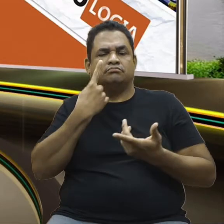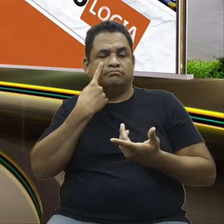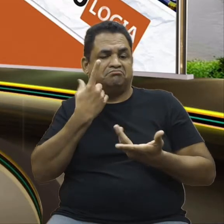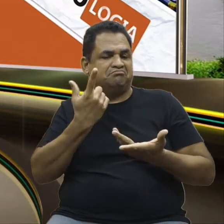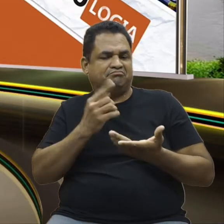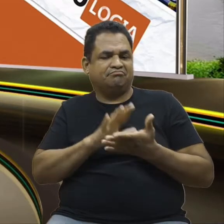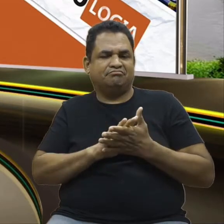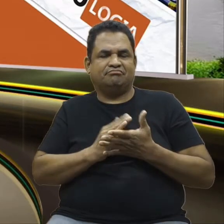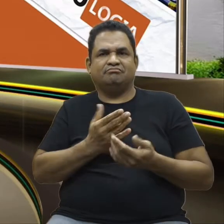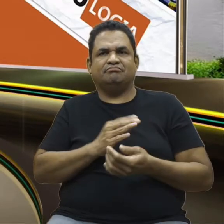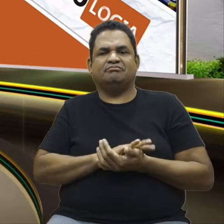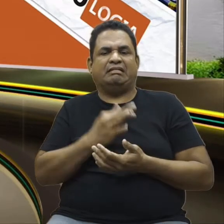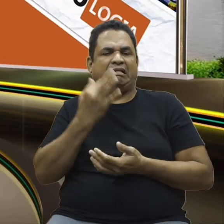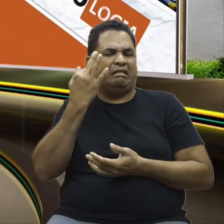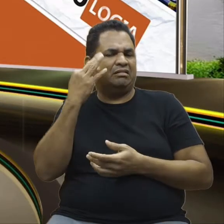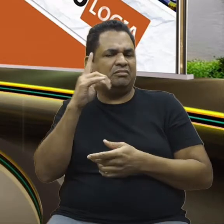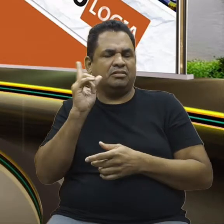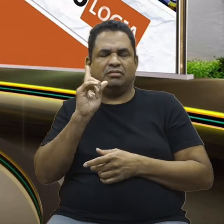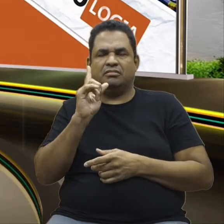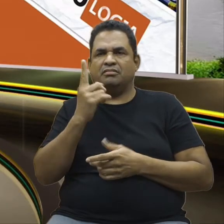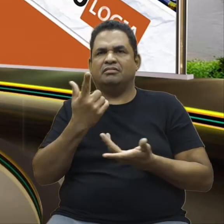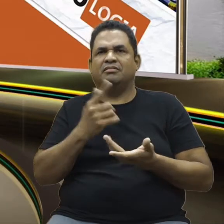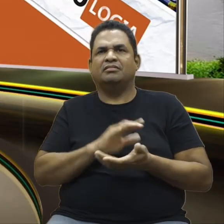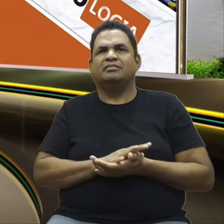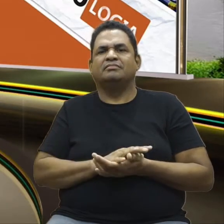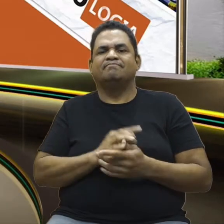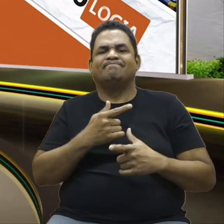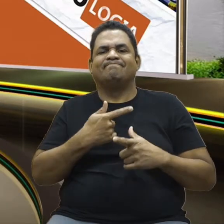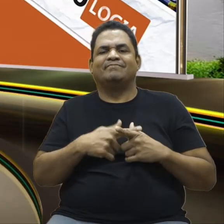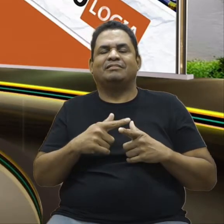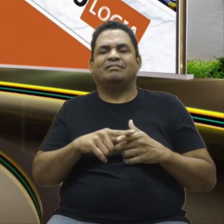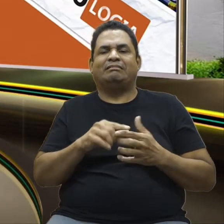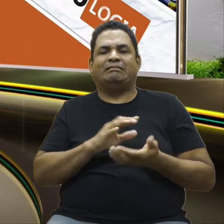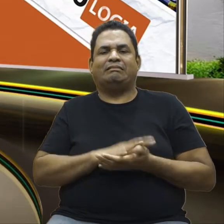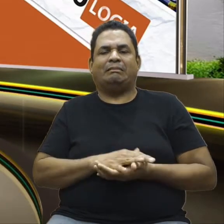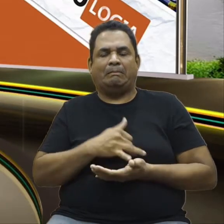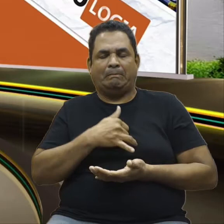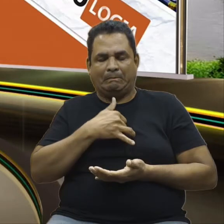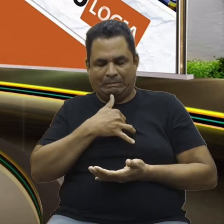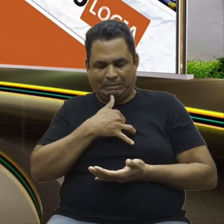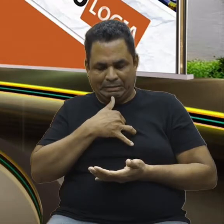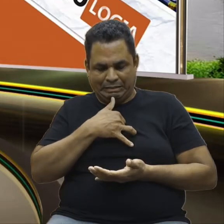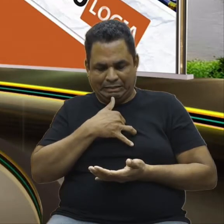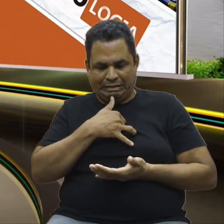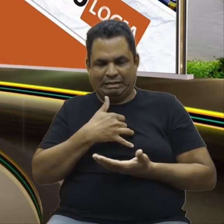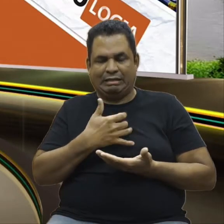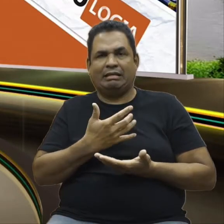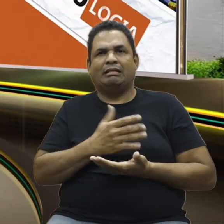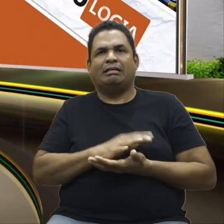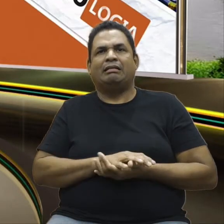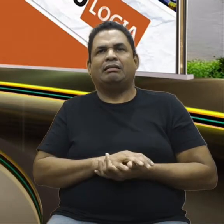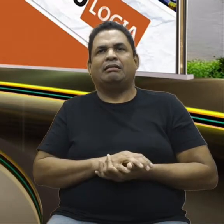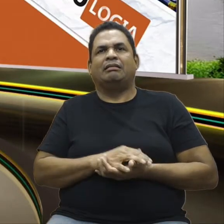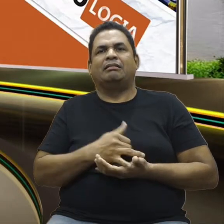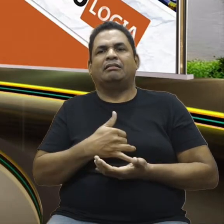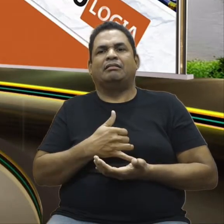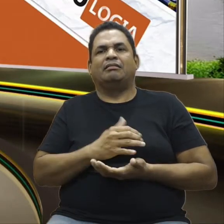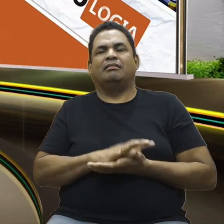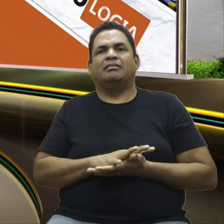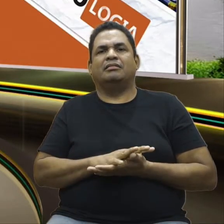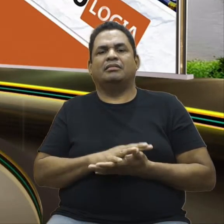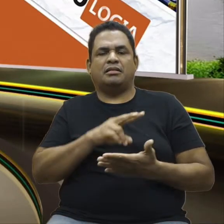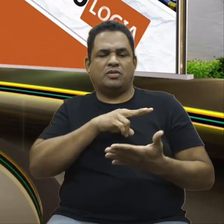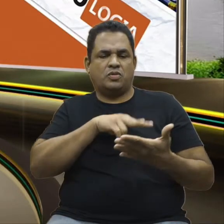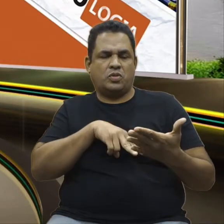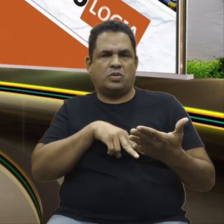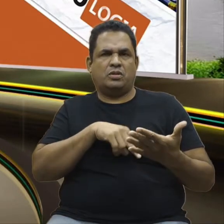né, pessoal? Nem doeu. O problema é que a gente tem preguiça de ler, gente. A gente não pode ficar com preguiça. Terceiro ano não pode ter preguiça